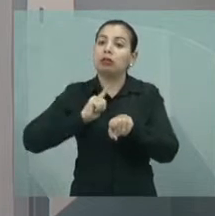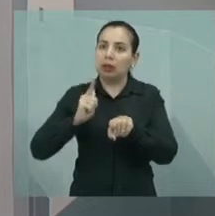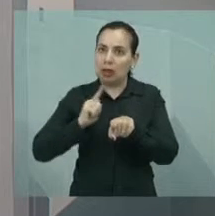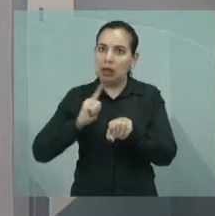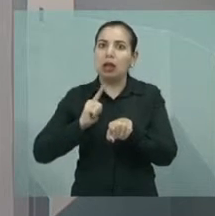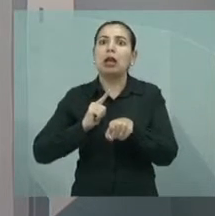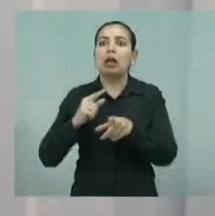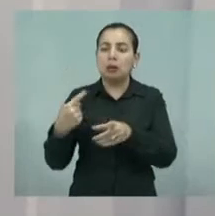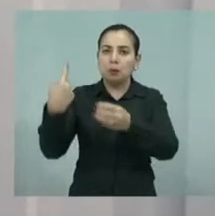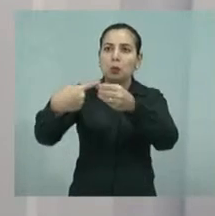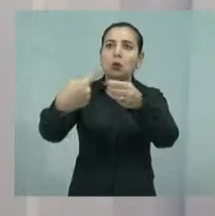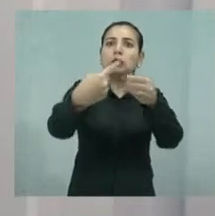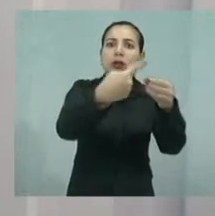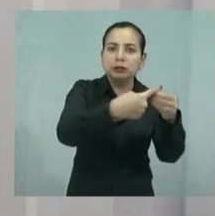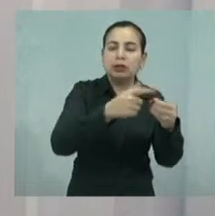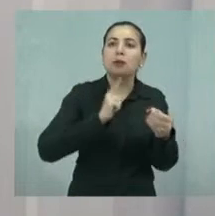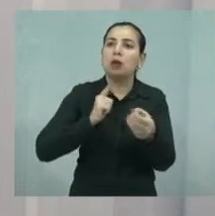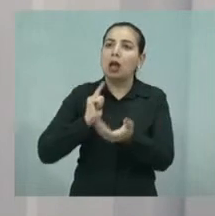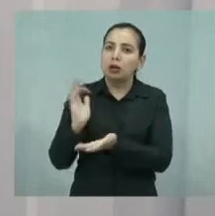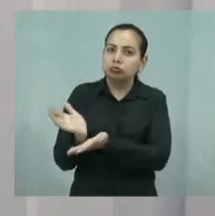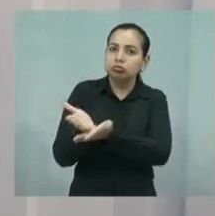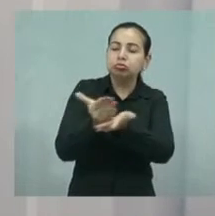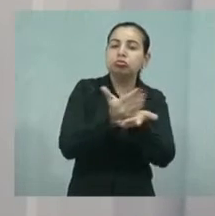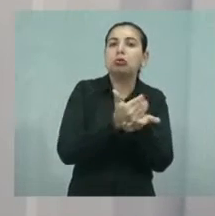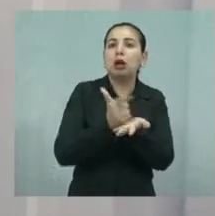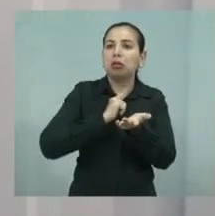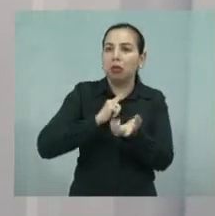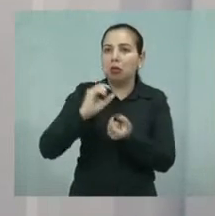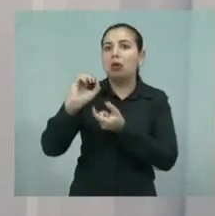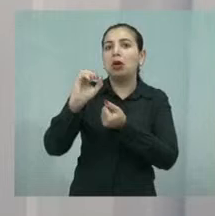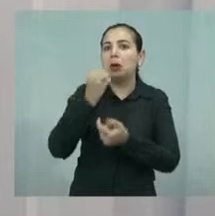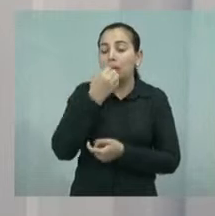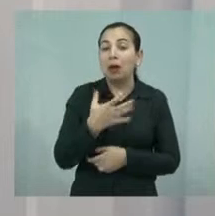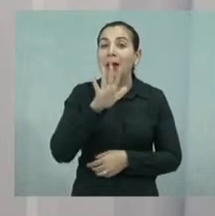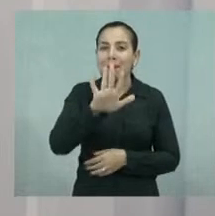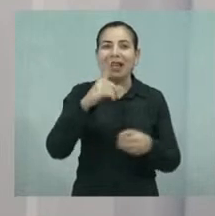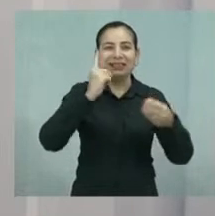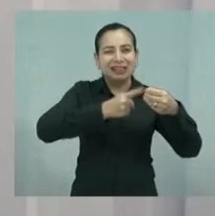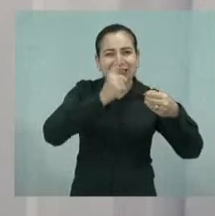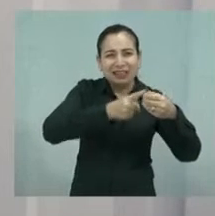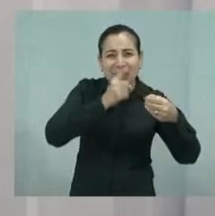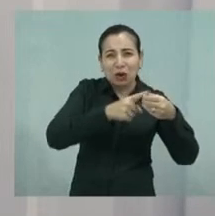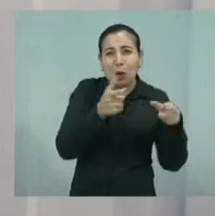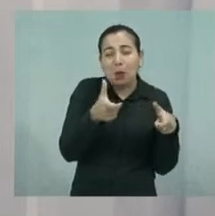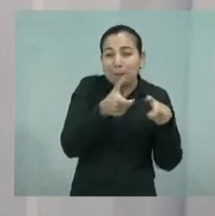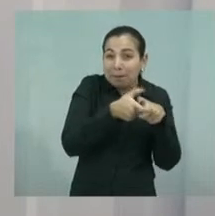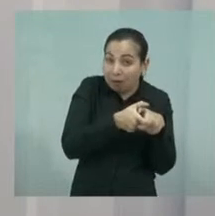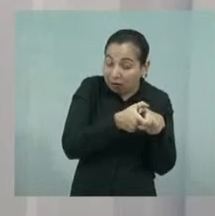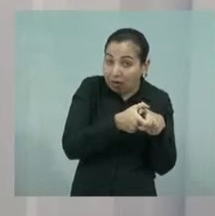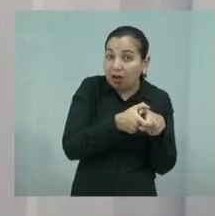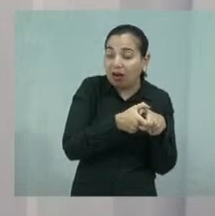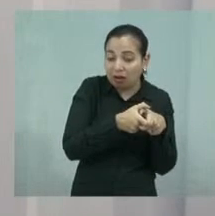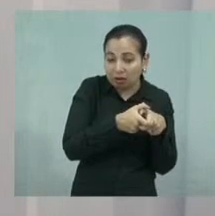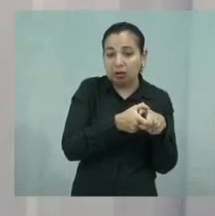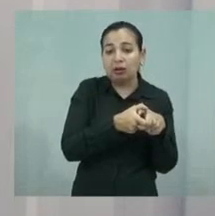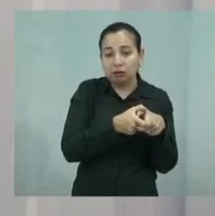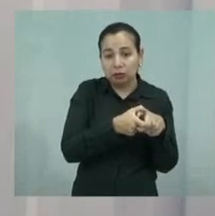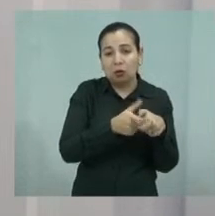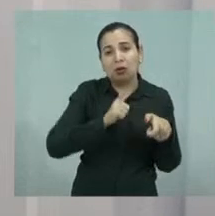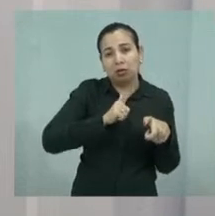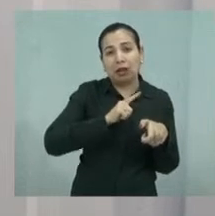nas maiores arrecadações, nos maiores orçamentos, mas no interior mesmo do estado, naqueles menores municípios, haja vista que nós